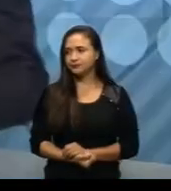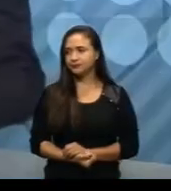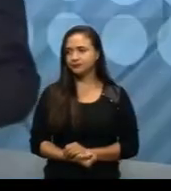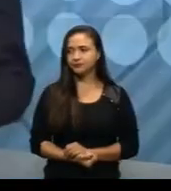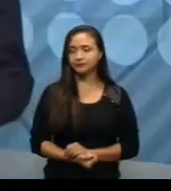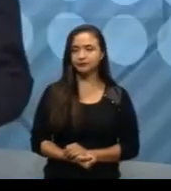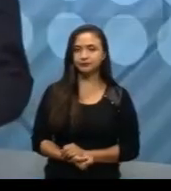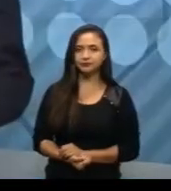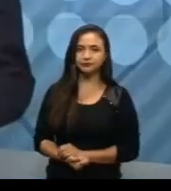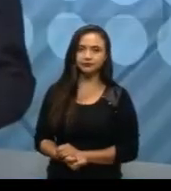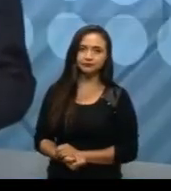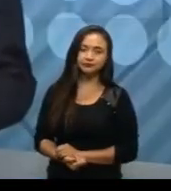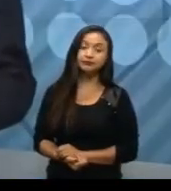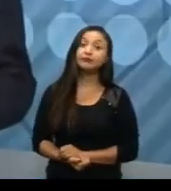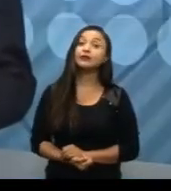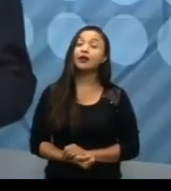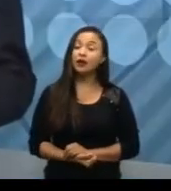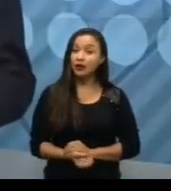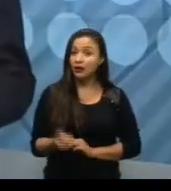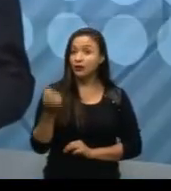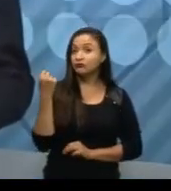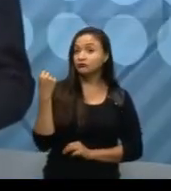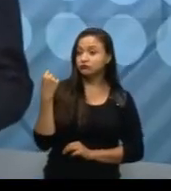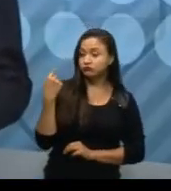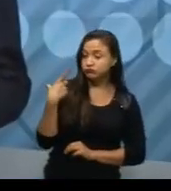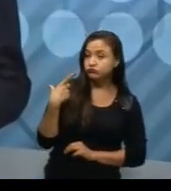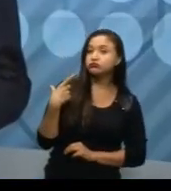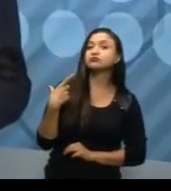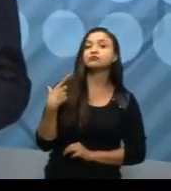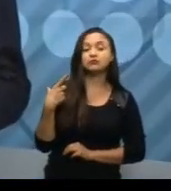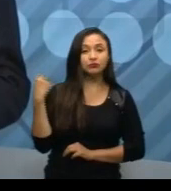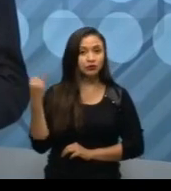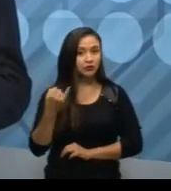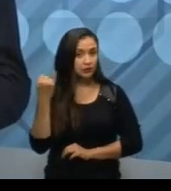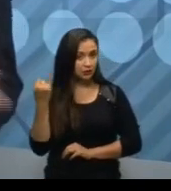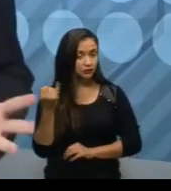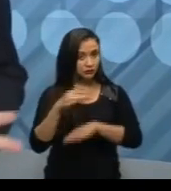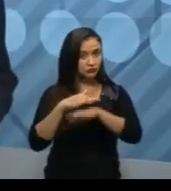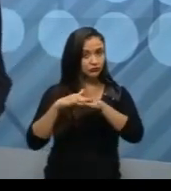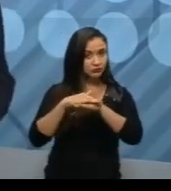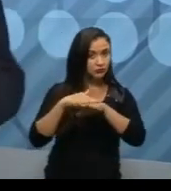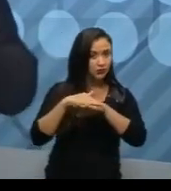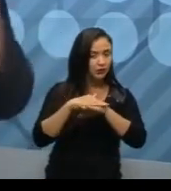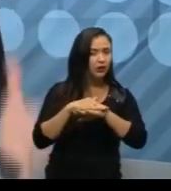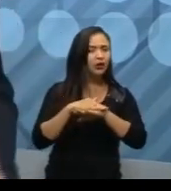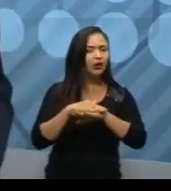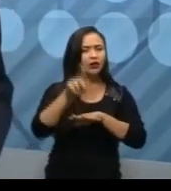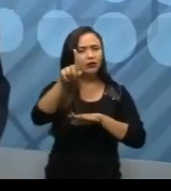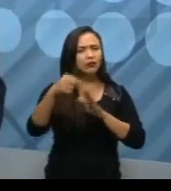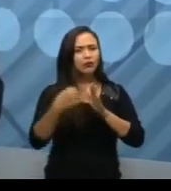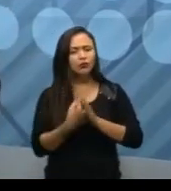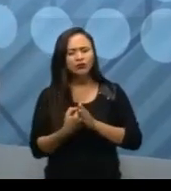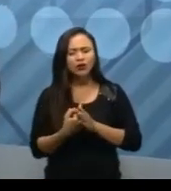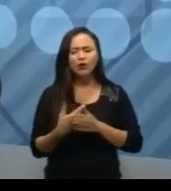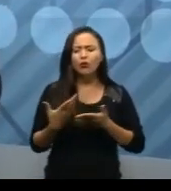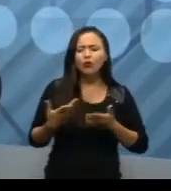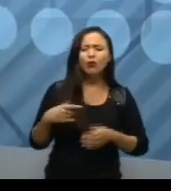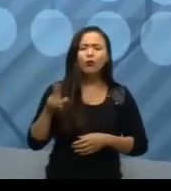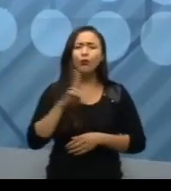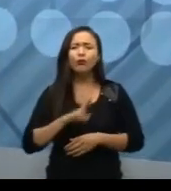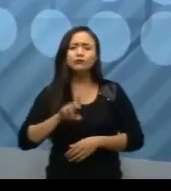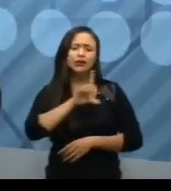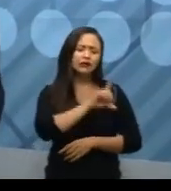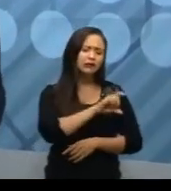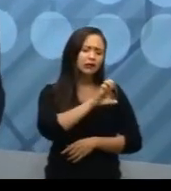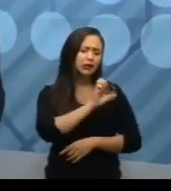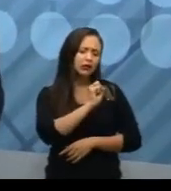Então, algo interessante para se comentar é, professor, qual que eu vou usar? Uso onerada, desonerada? Não